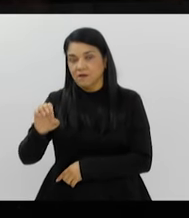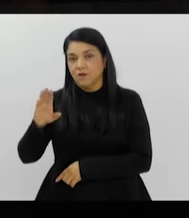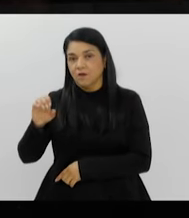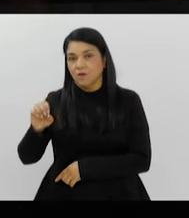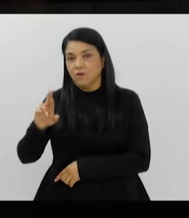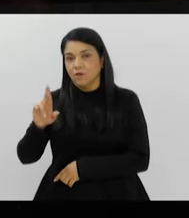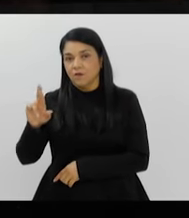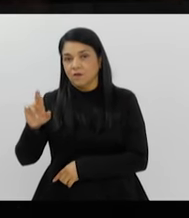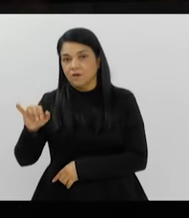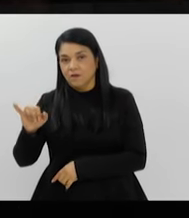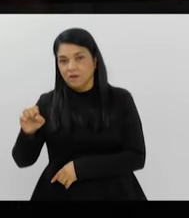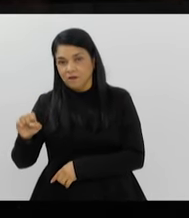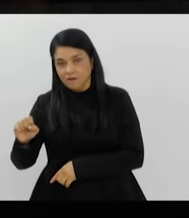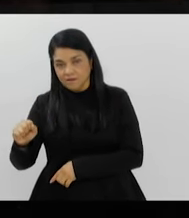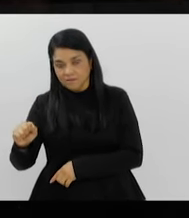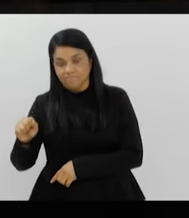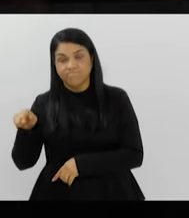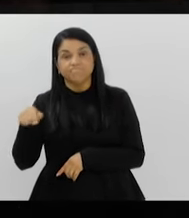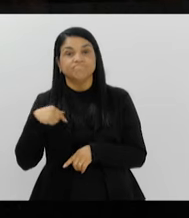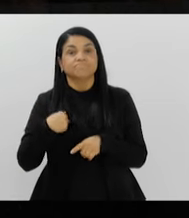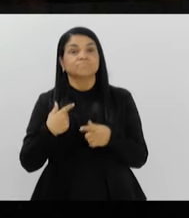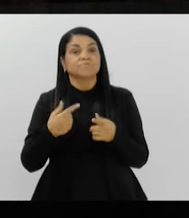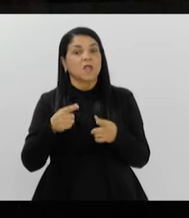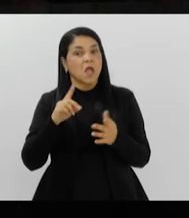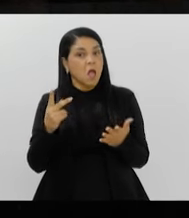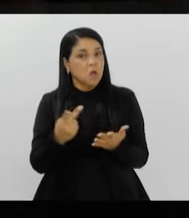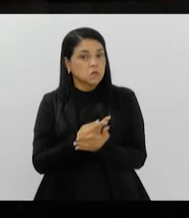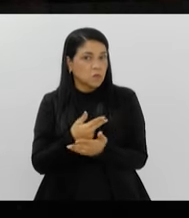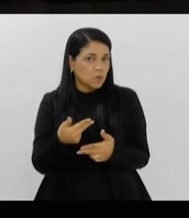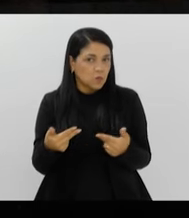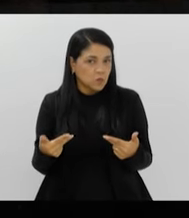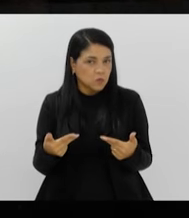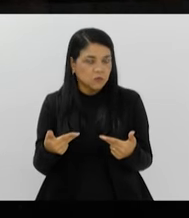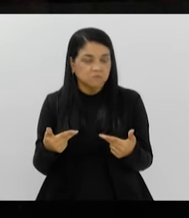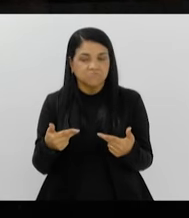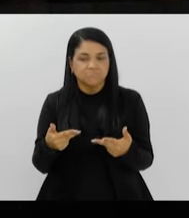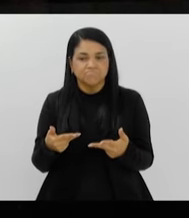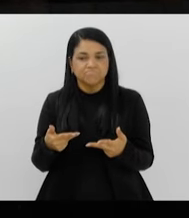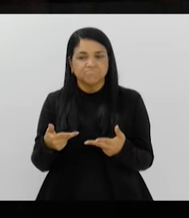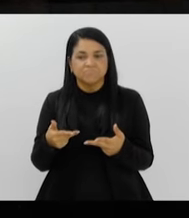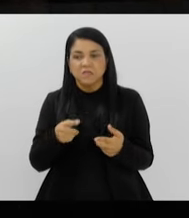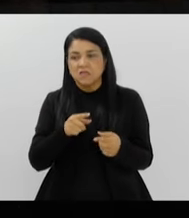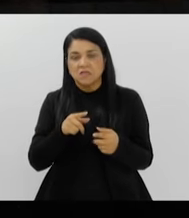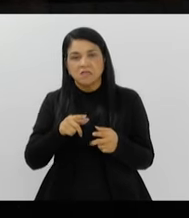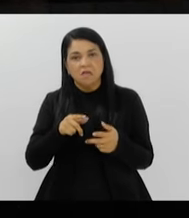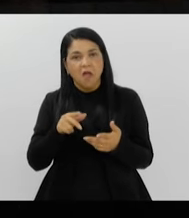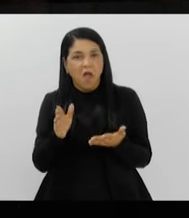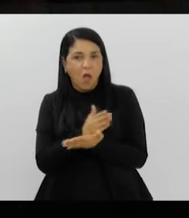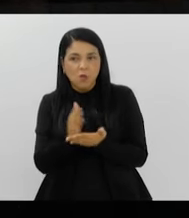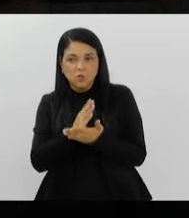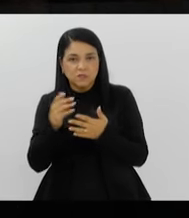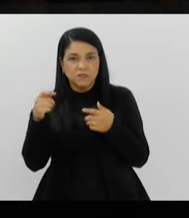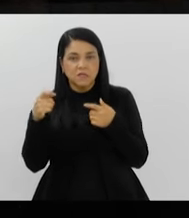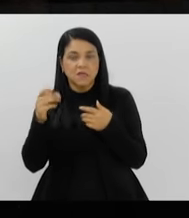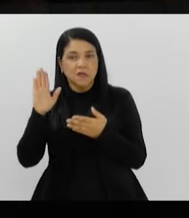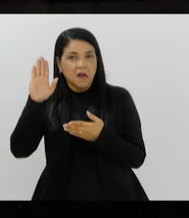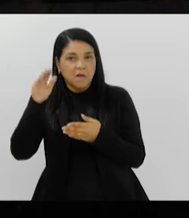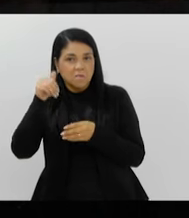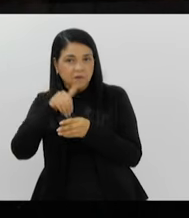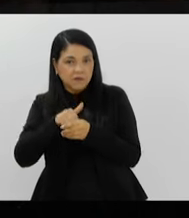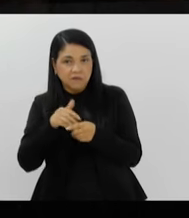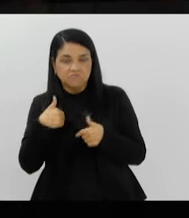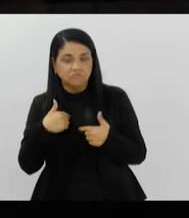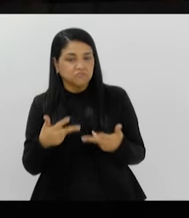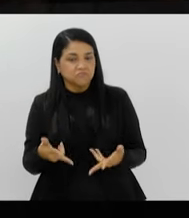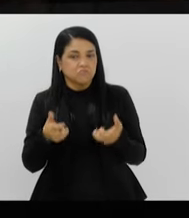Aconteceu algo que talvez muitos em campanha não perceberam, deputado professor